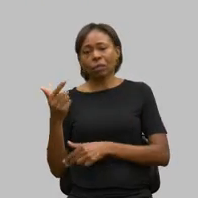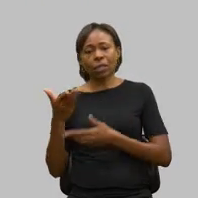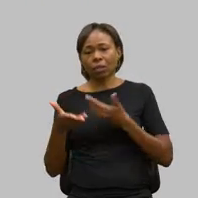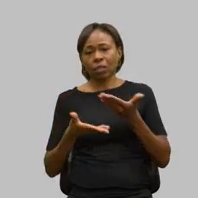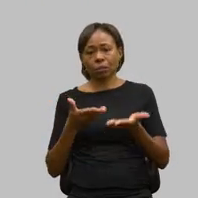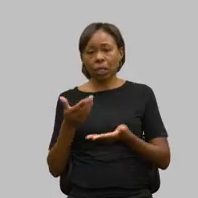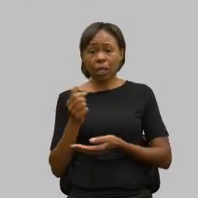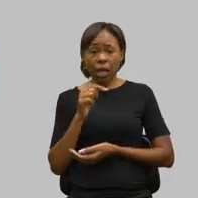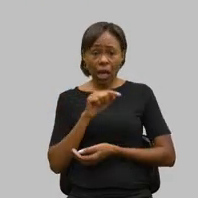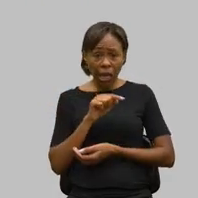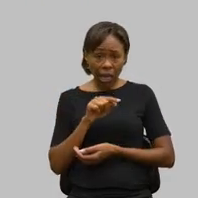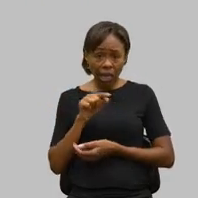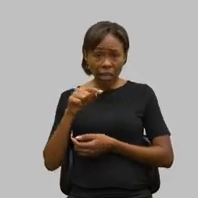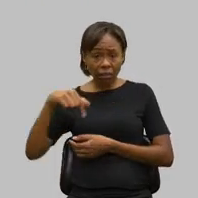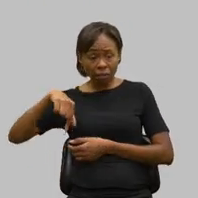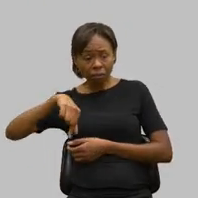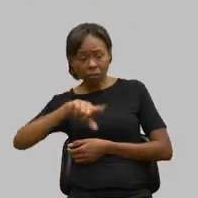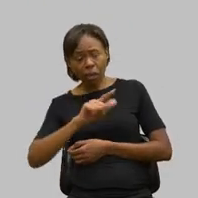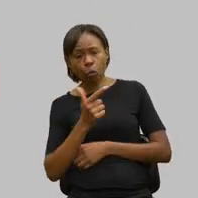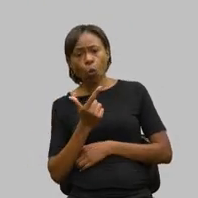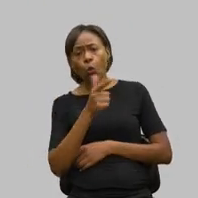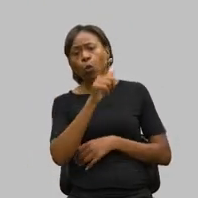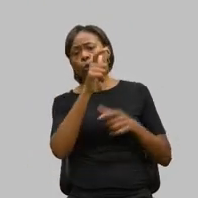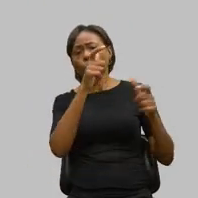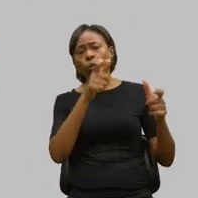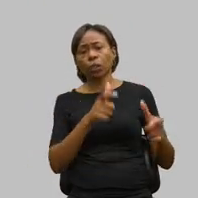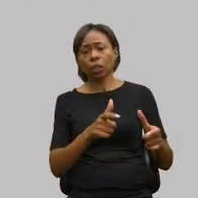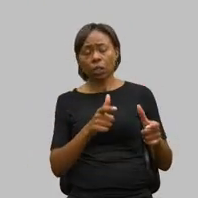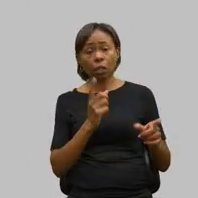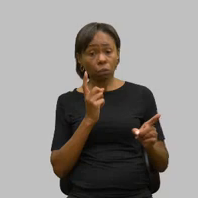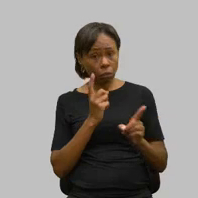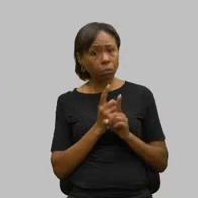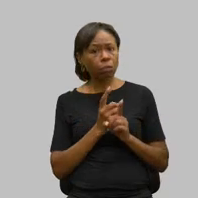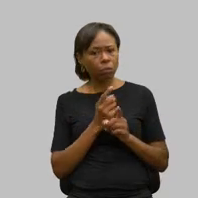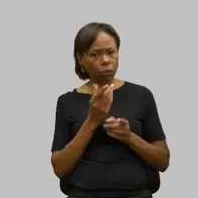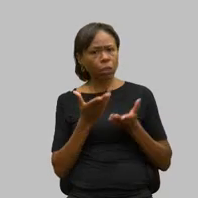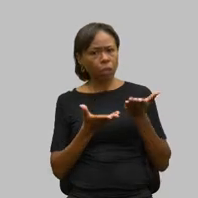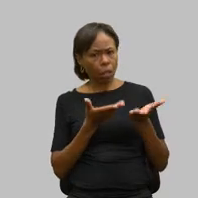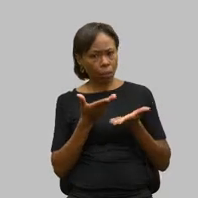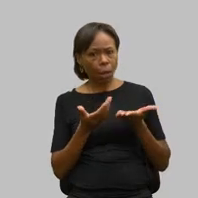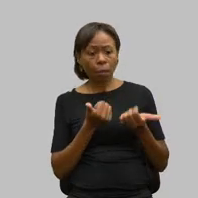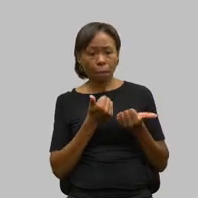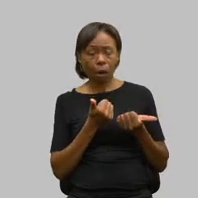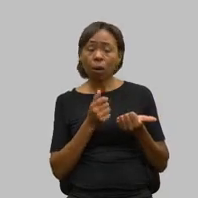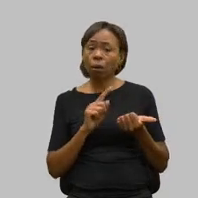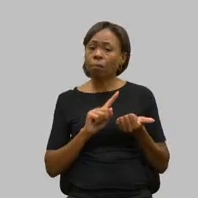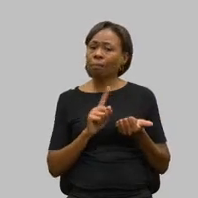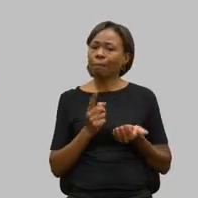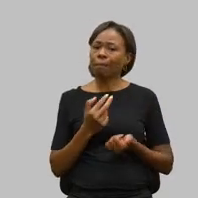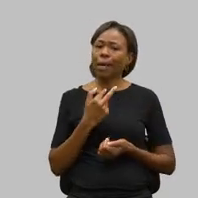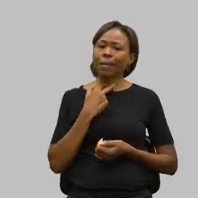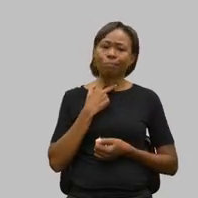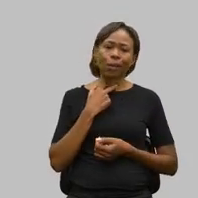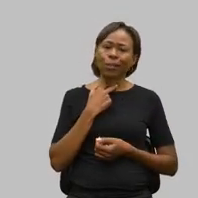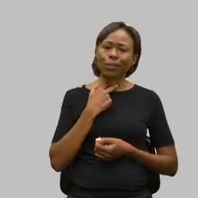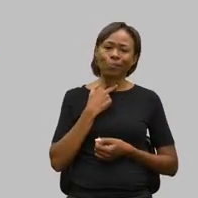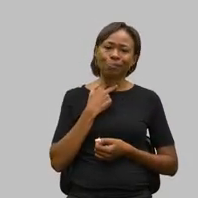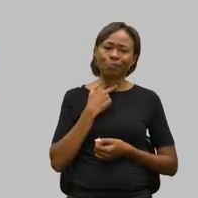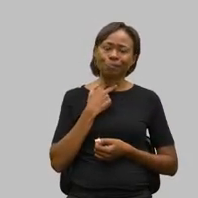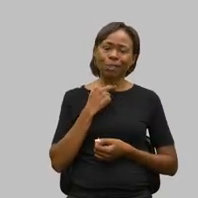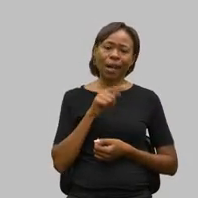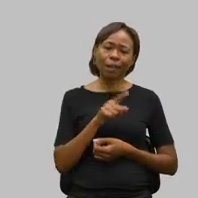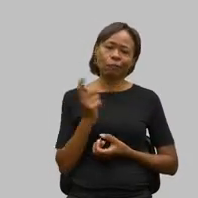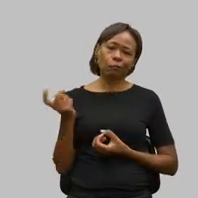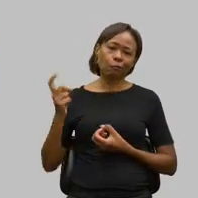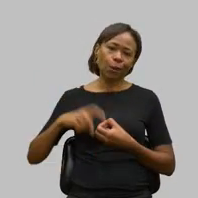uma outra região e encontra o tratamento oportuno, é negado. Aí o paciente volta para a sua cidade e vai conviver com a